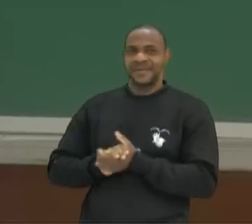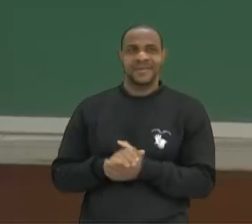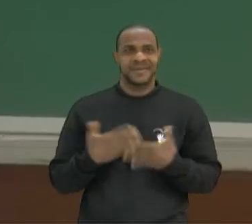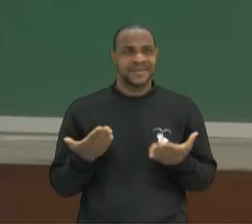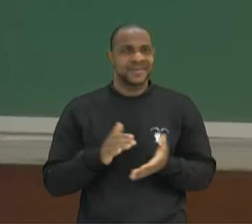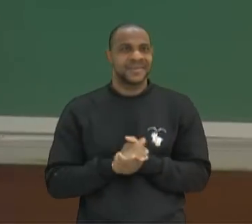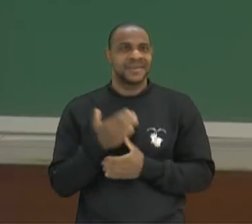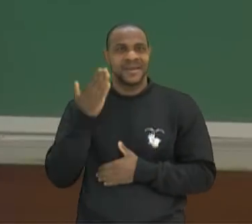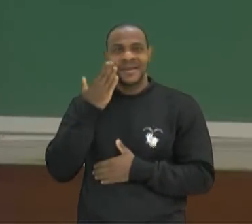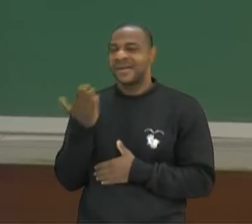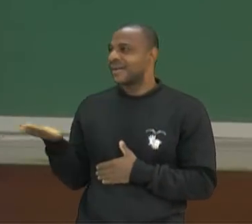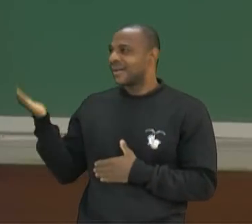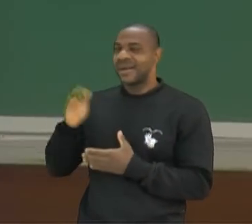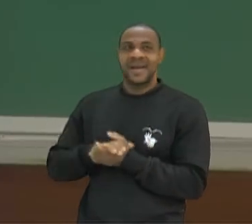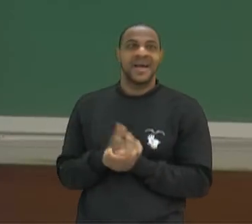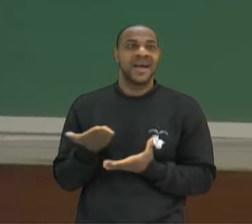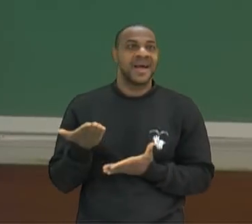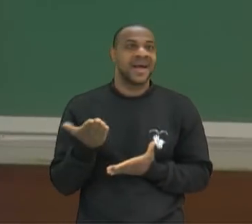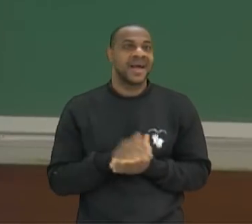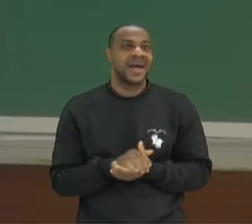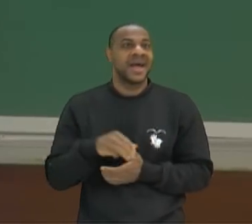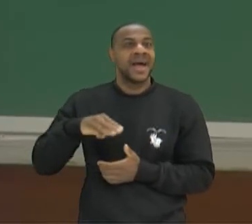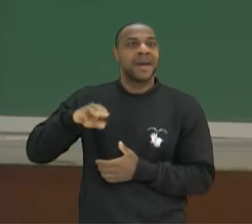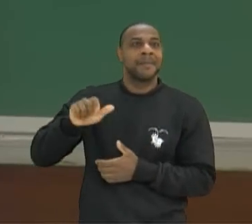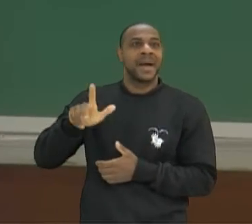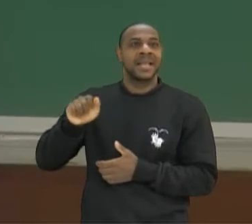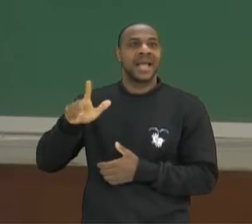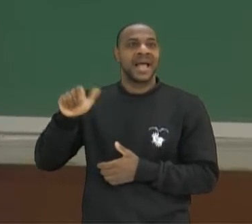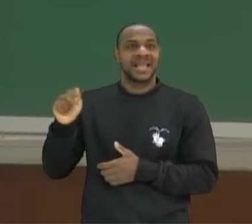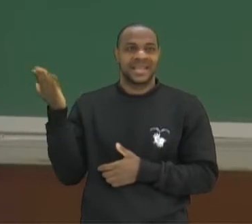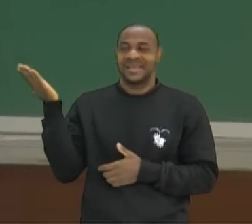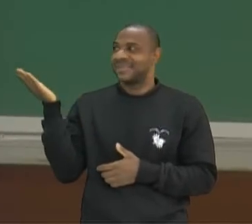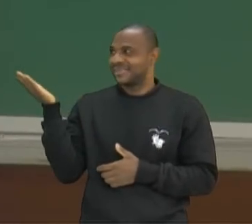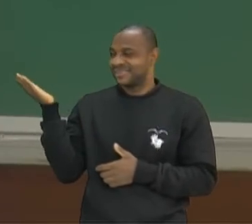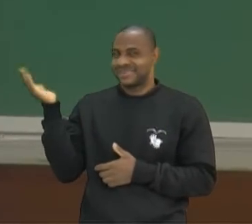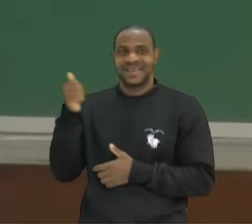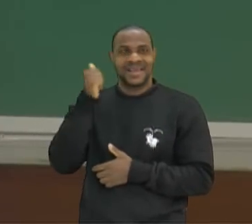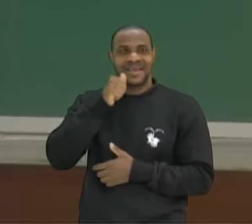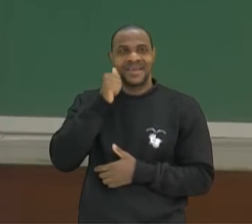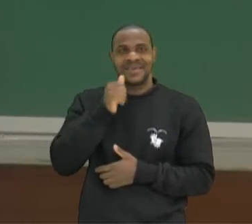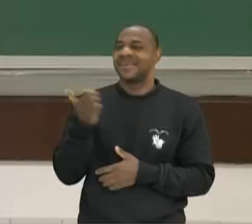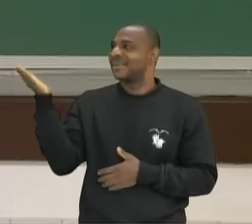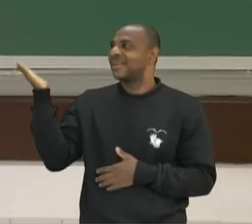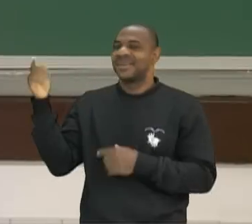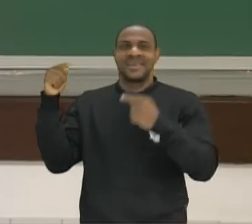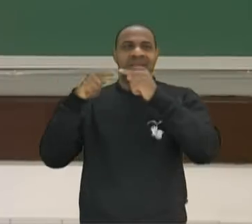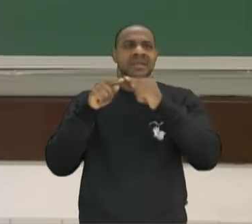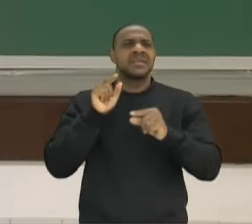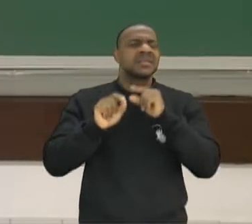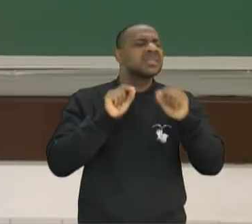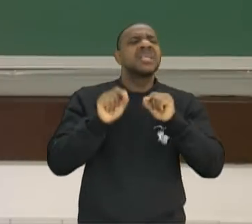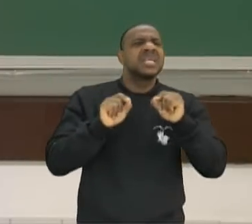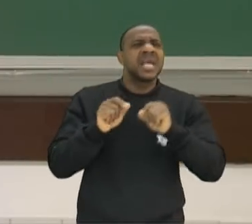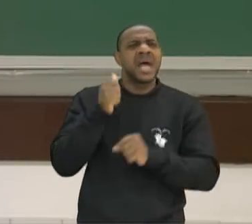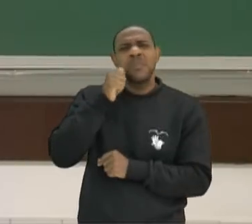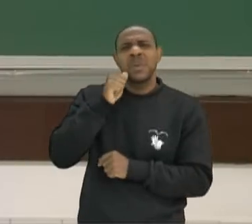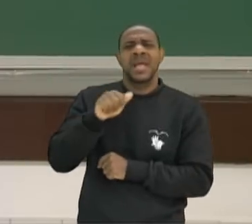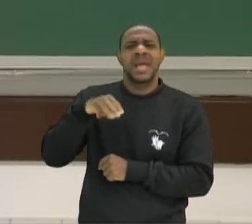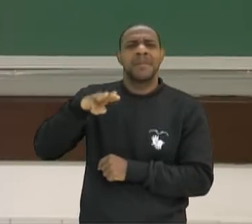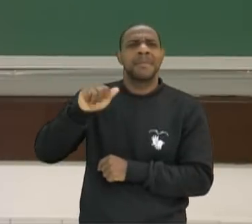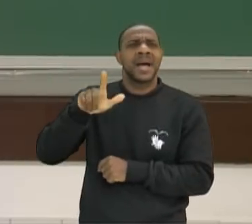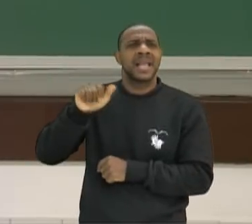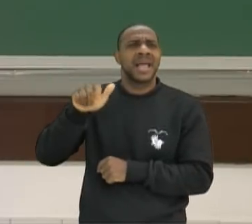one is... Malala Yousafzai. Gente, vocês têm ideia quem foi